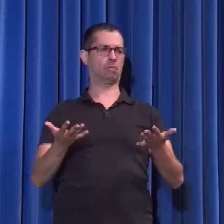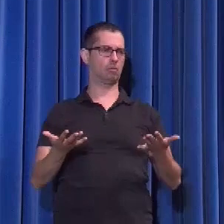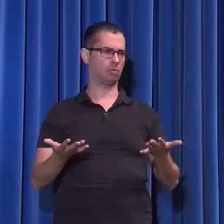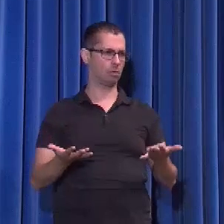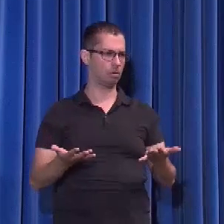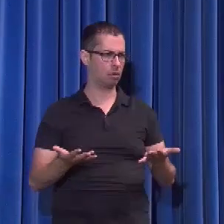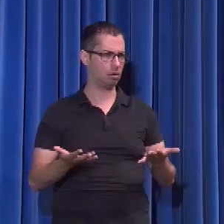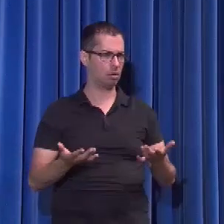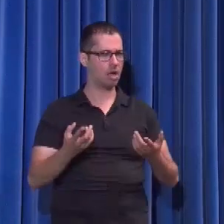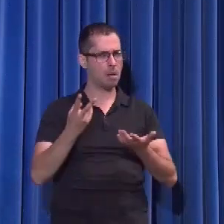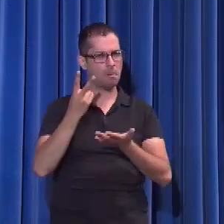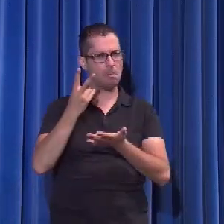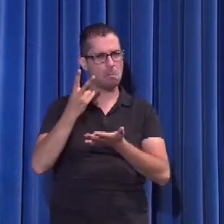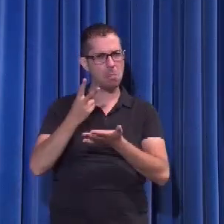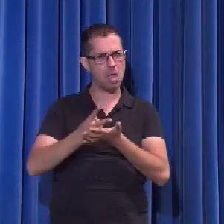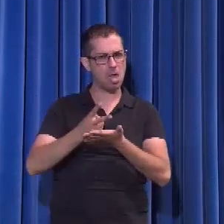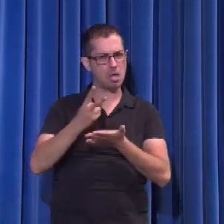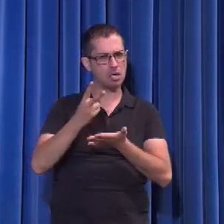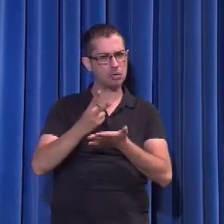Mesmo assim,